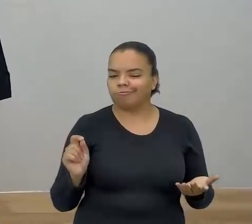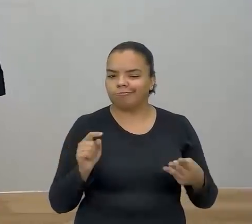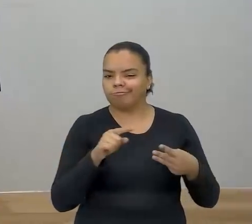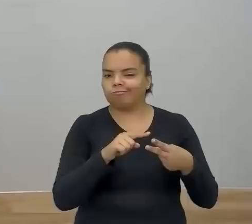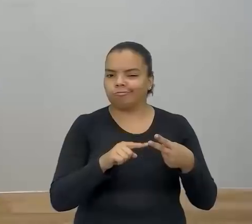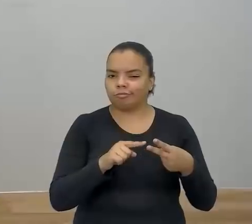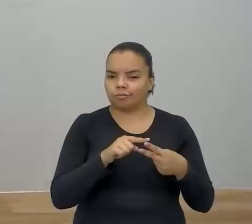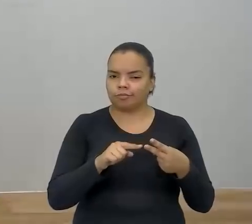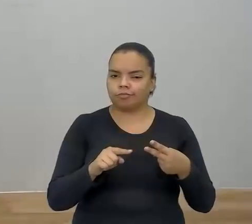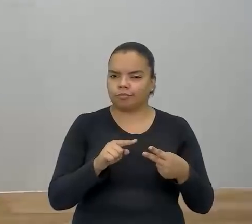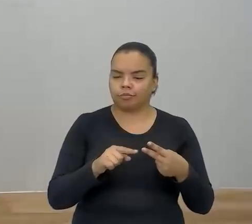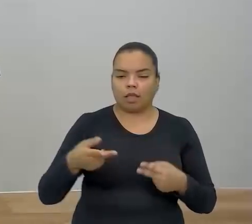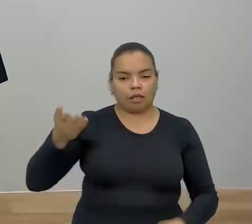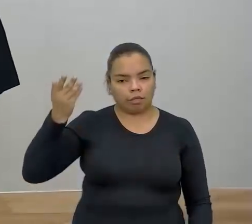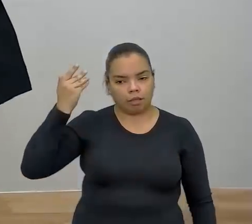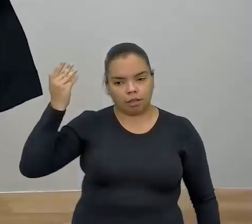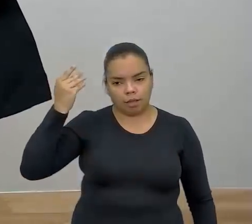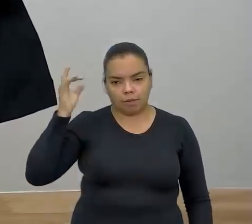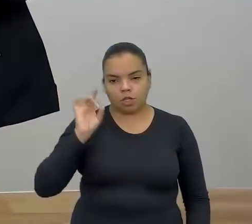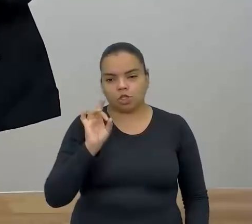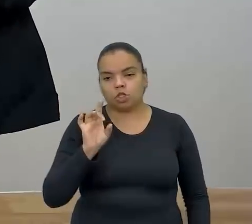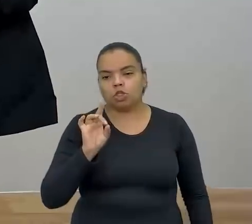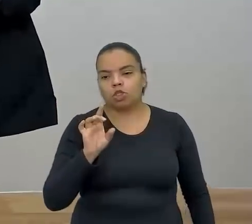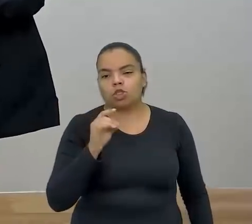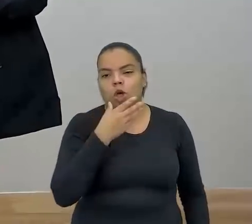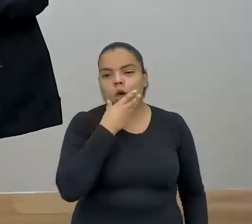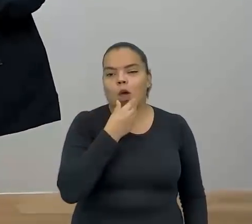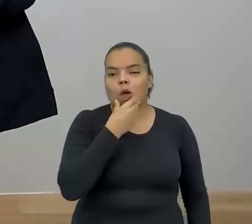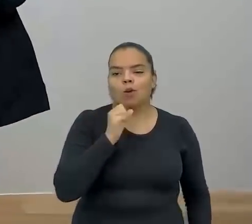Na época, só os homens podiam trair.